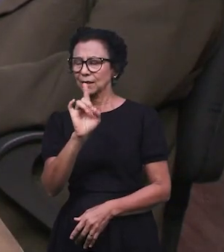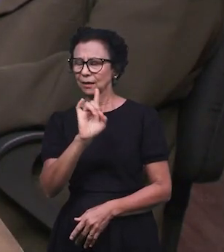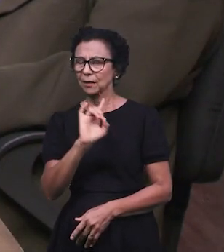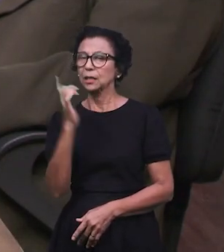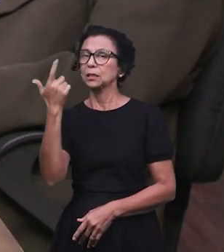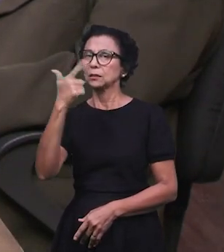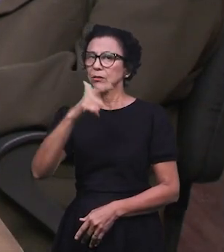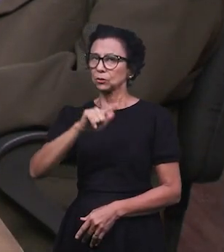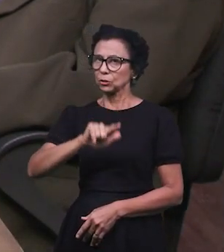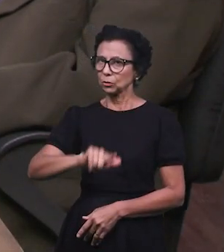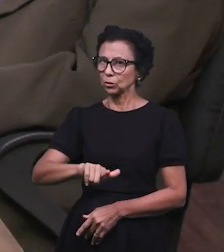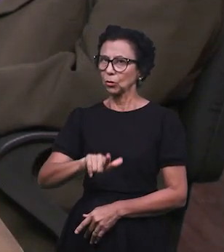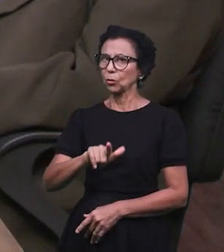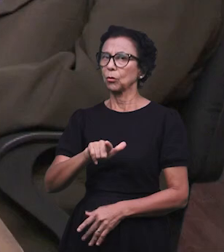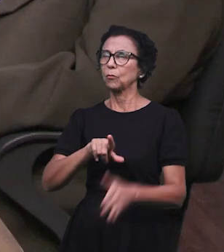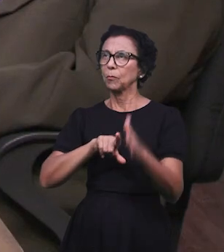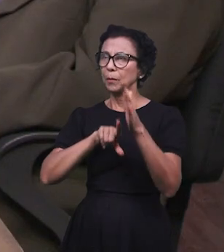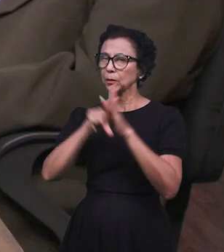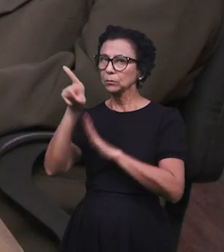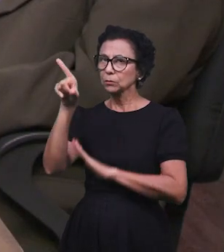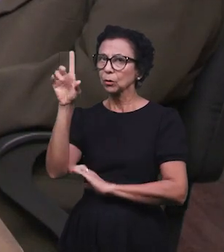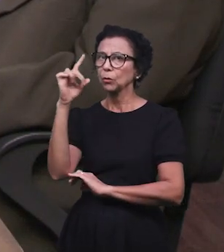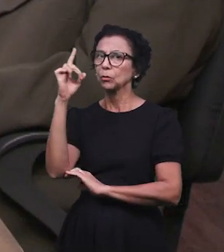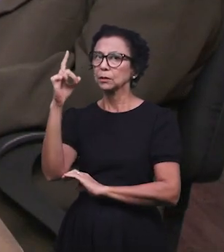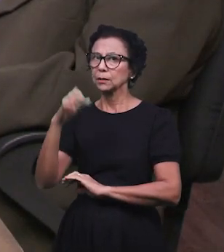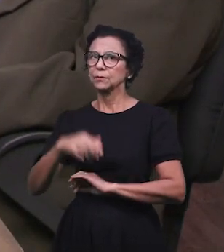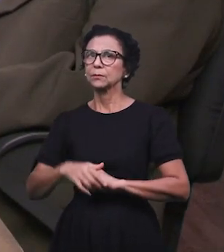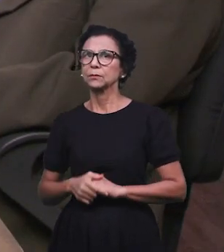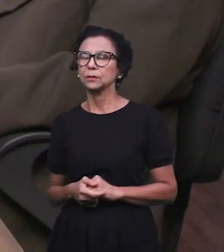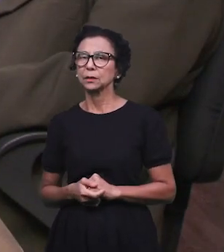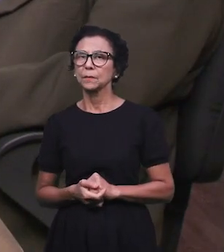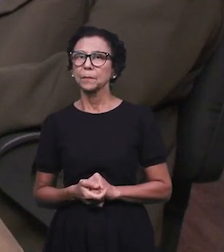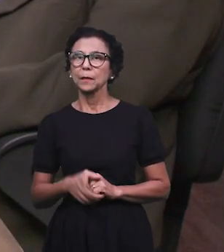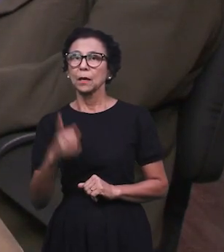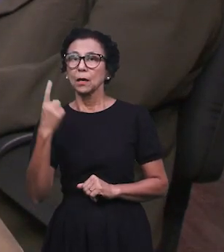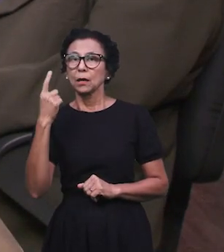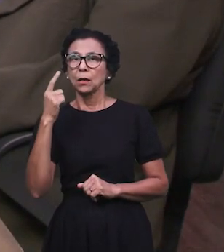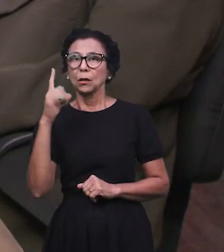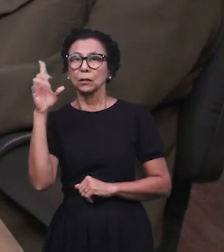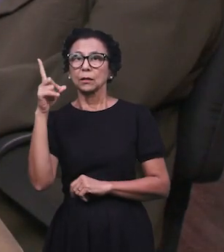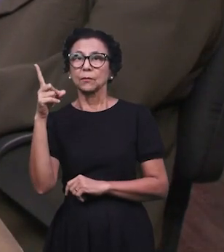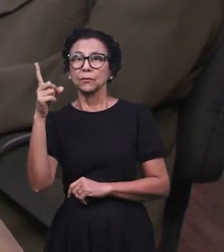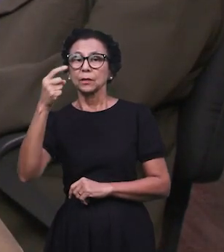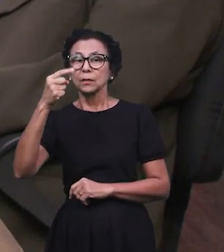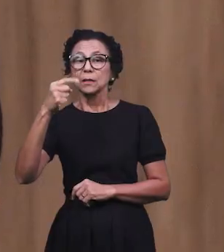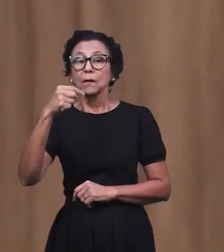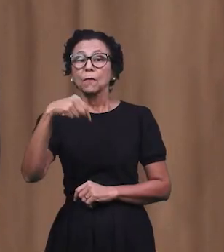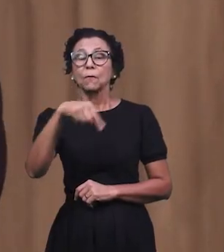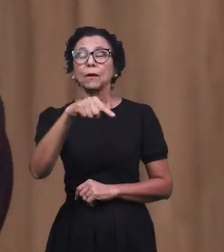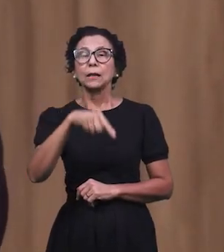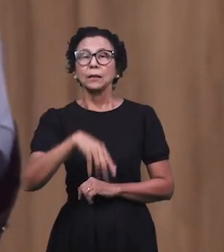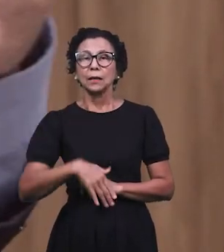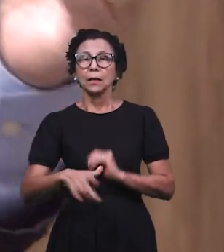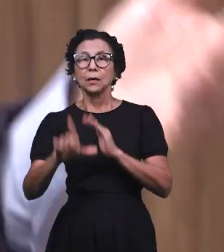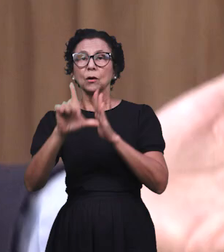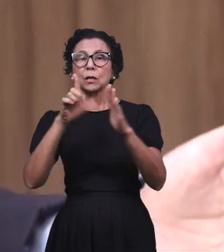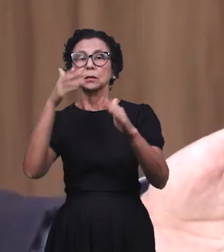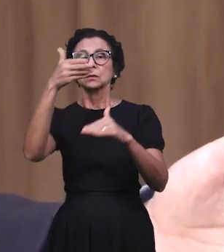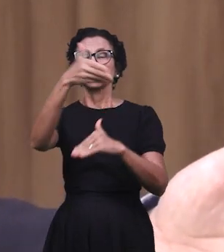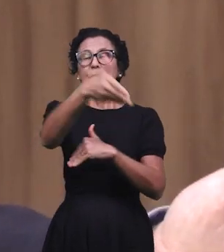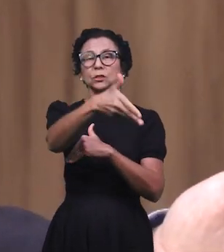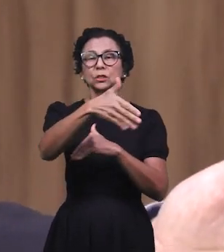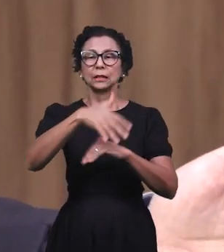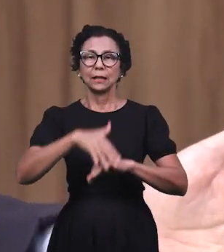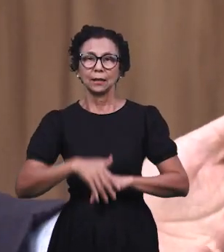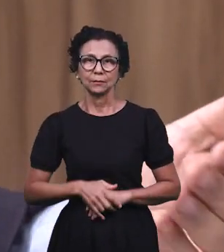posicionar em determinado ponto e você vai ouvir o ruído de cavalgadura sobre as amoreiras, porque eu saí adiante de ti. Há batalhas